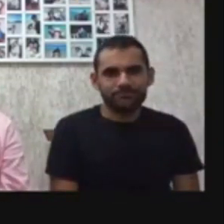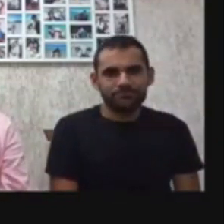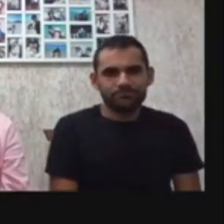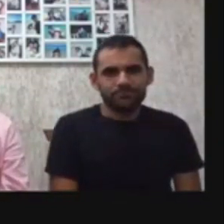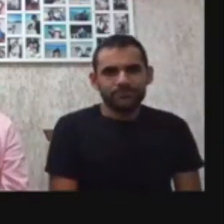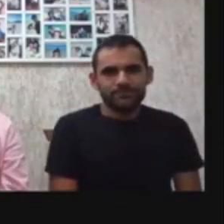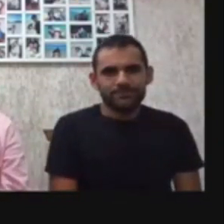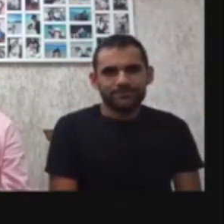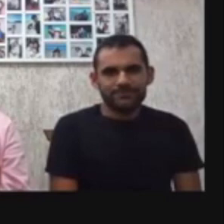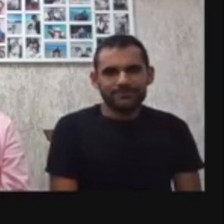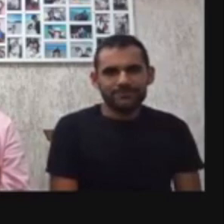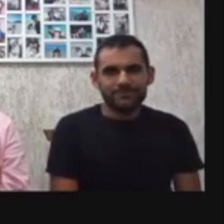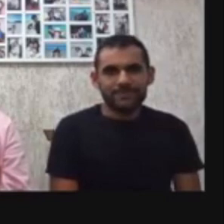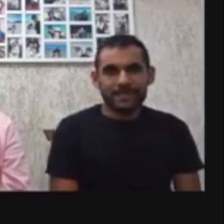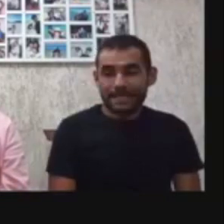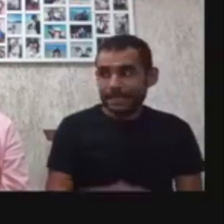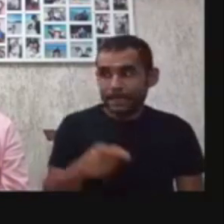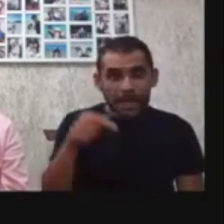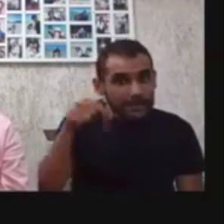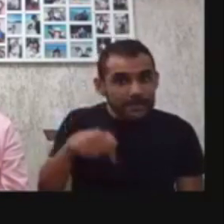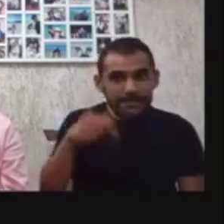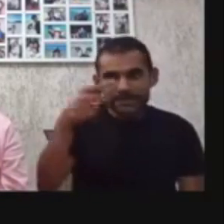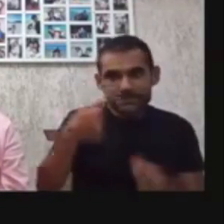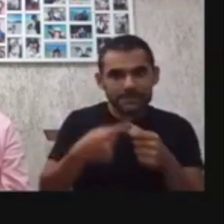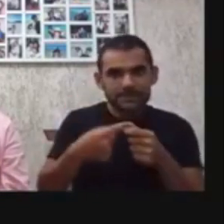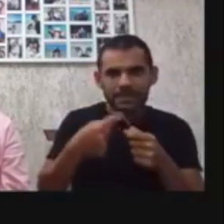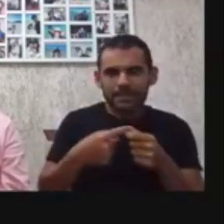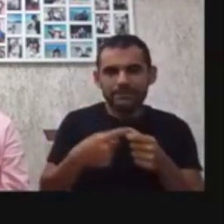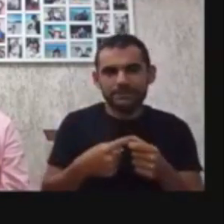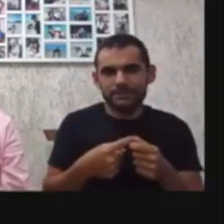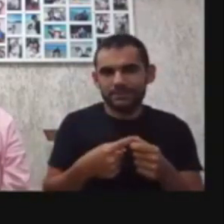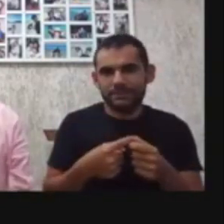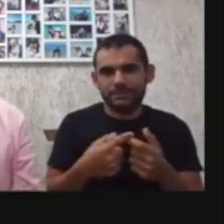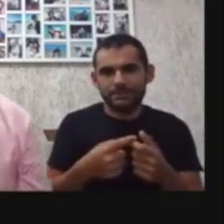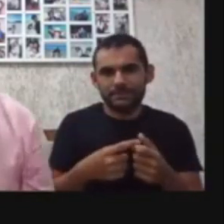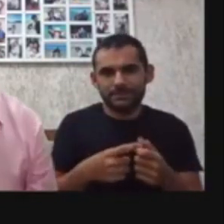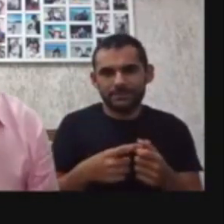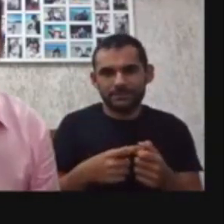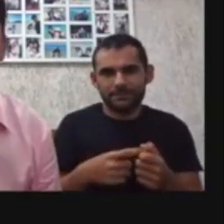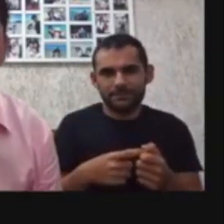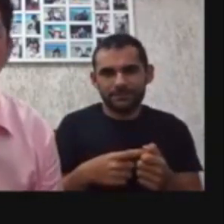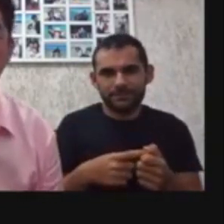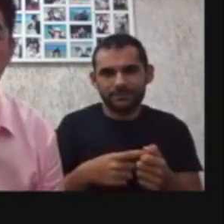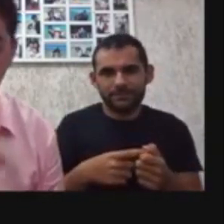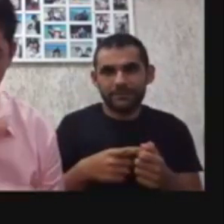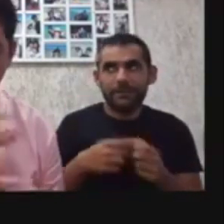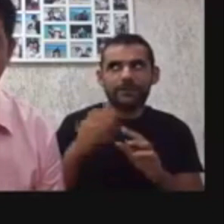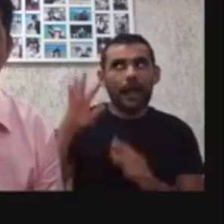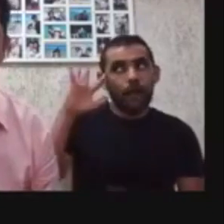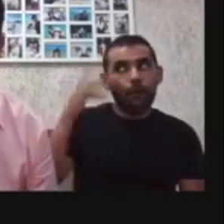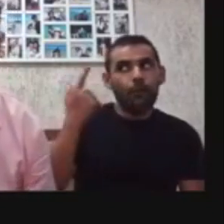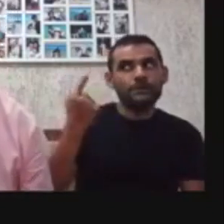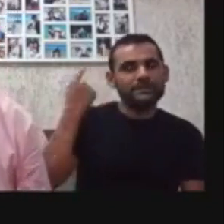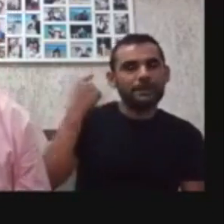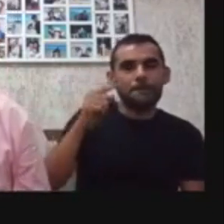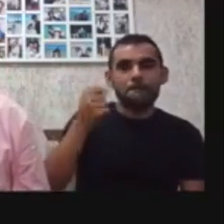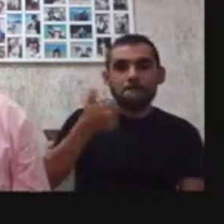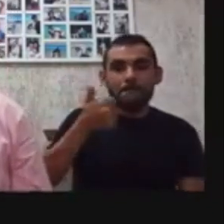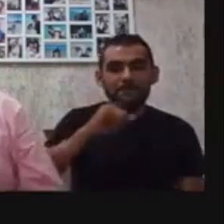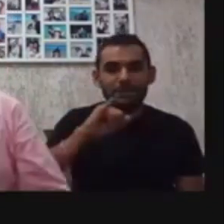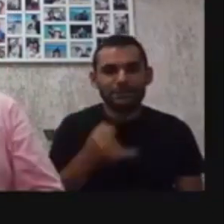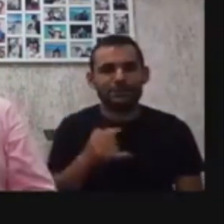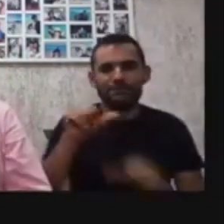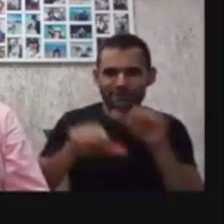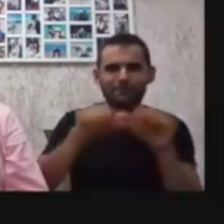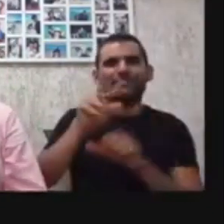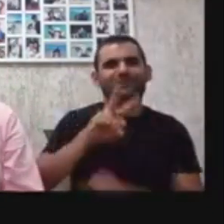de não ser sempre o que acontece na cidade. Candidato, eu só vou te pedir um favorzinho. Não, a gente... Acontecia. Primeiro de janeiro nós vamos mudar isso